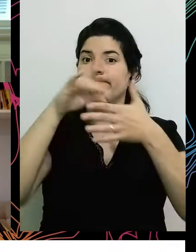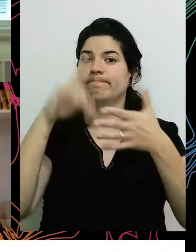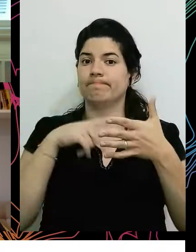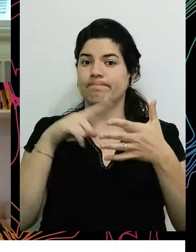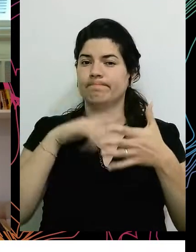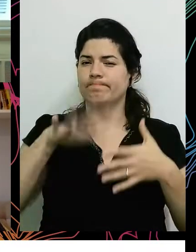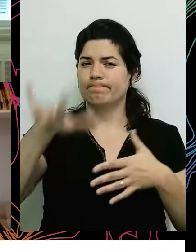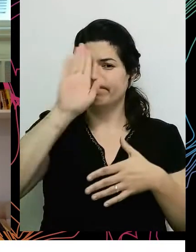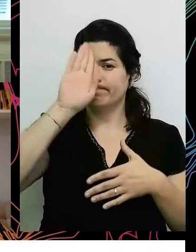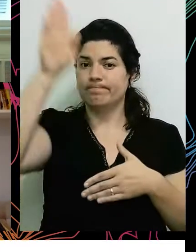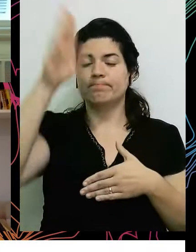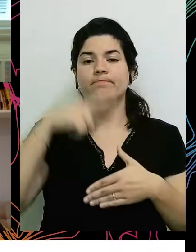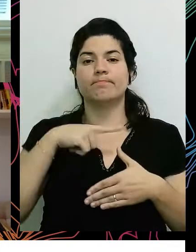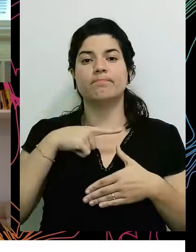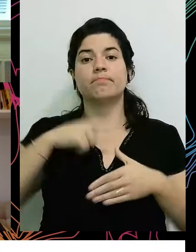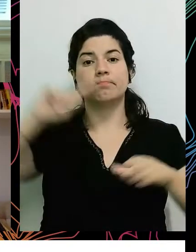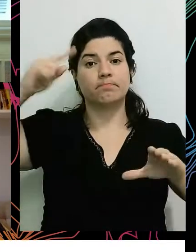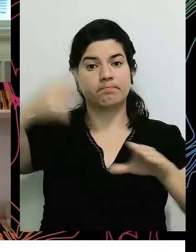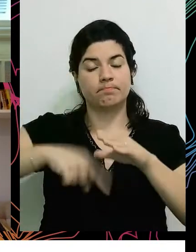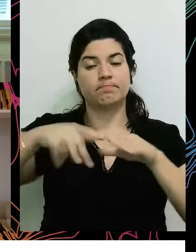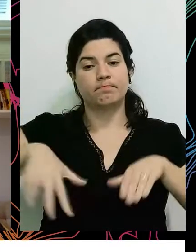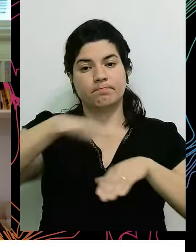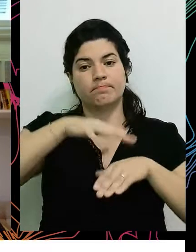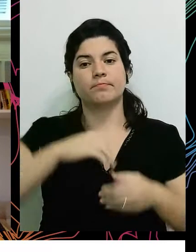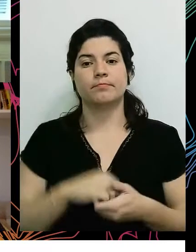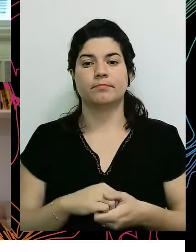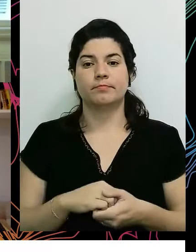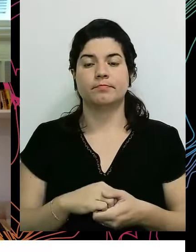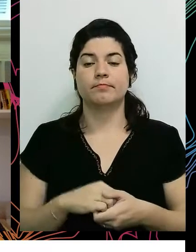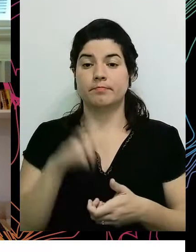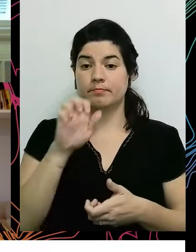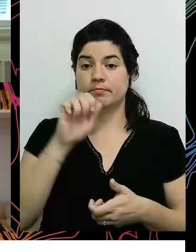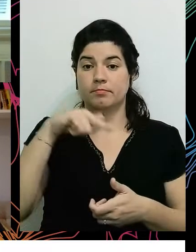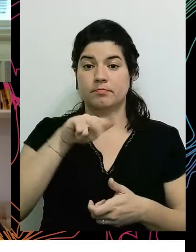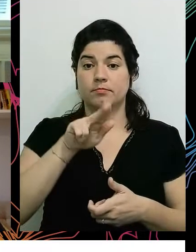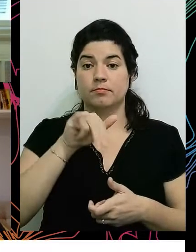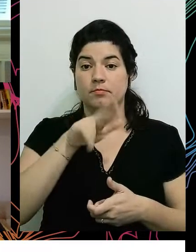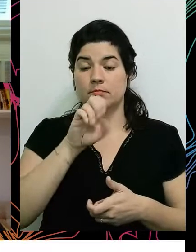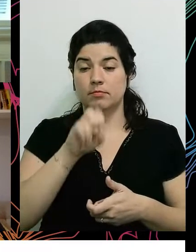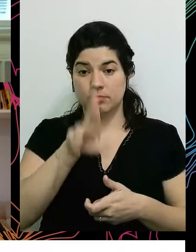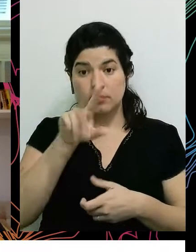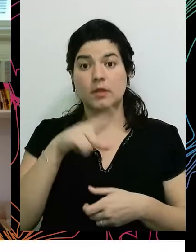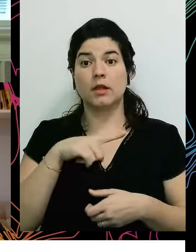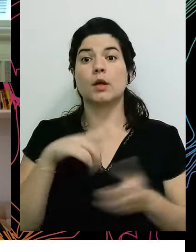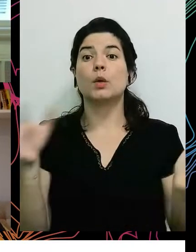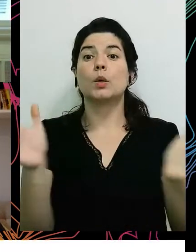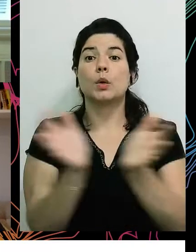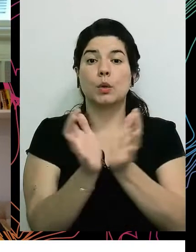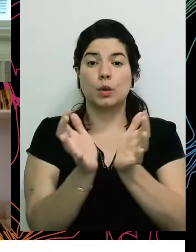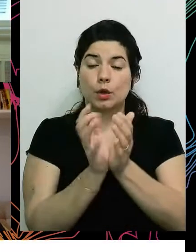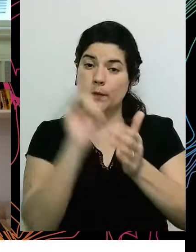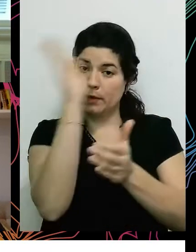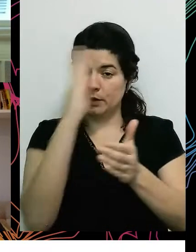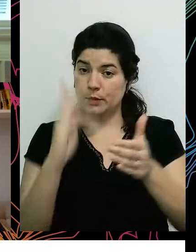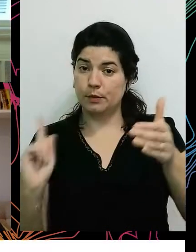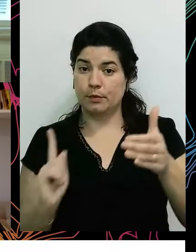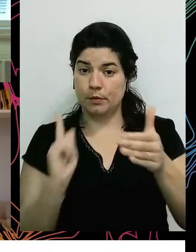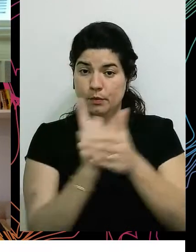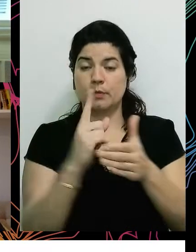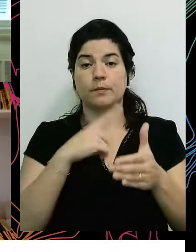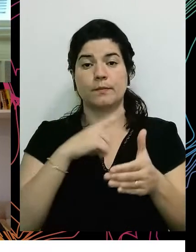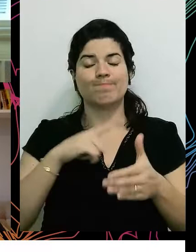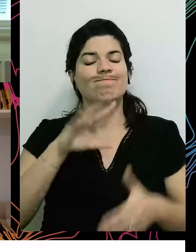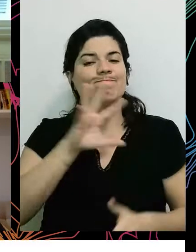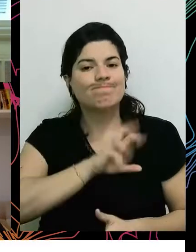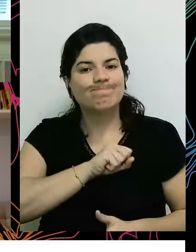de submersão da Equinor. Ela também é membro do Comitê Gestor do Brasil e usa sua experiência global, paixão